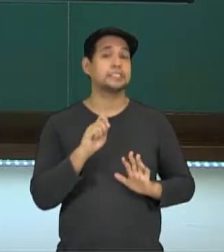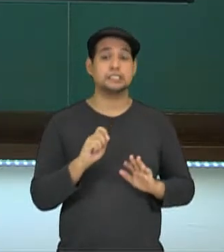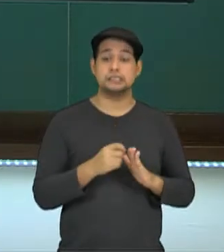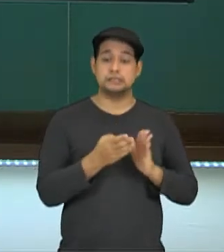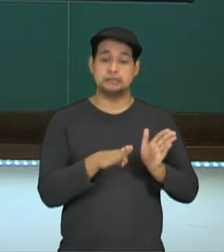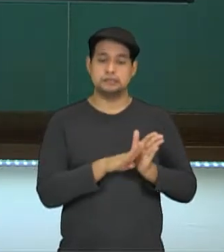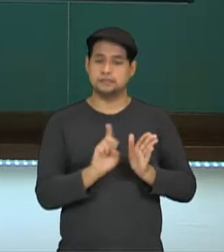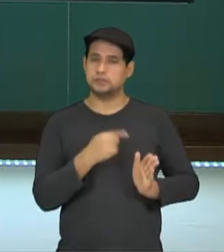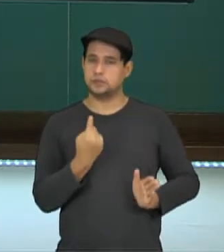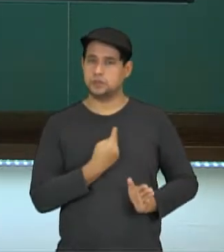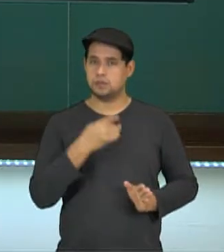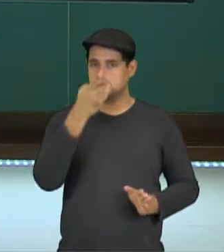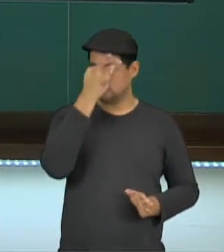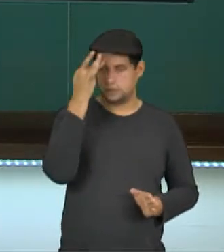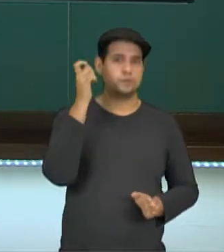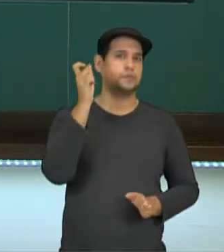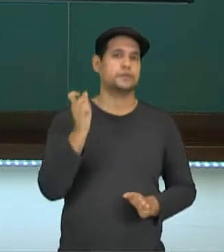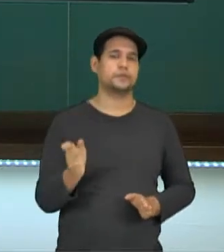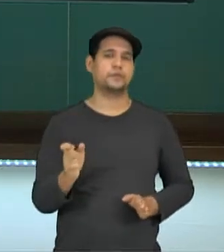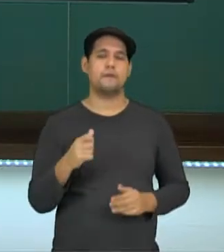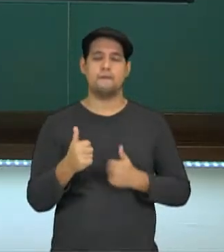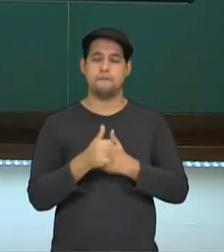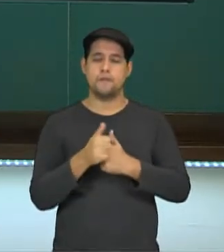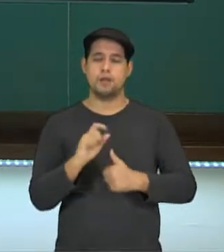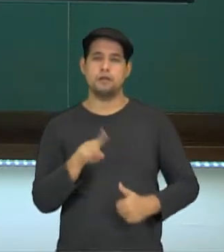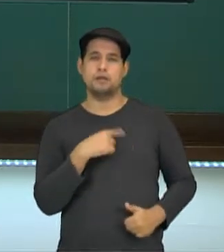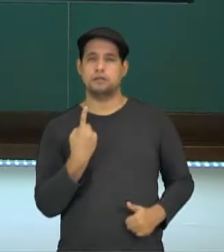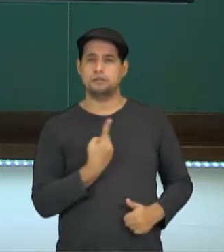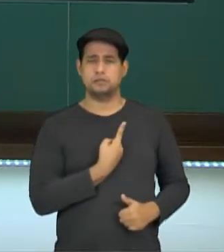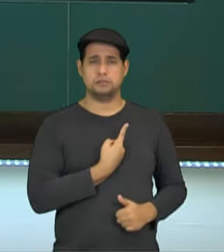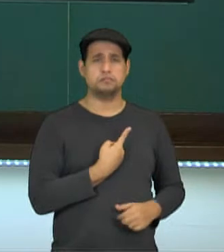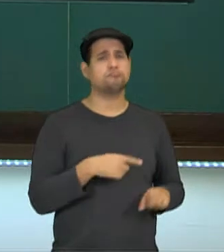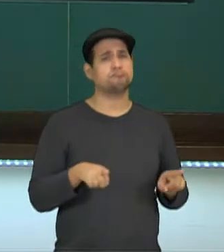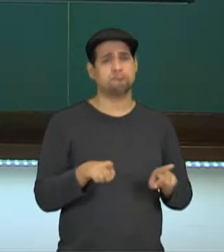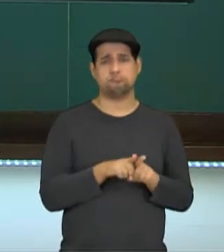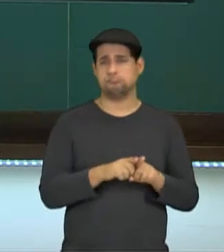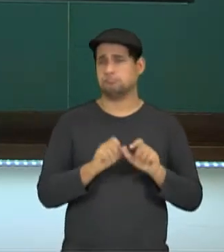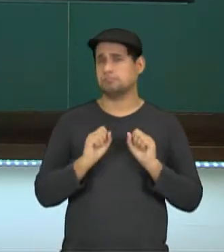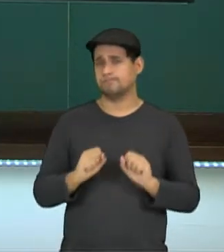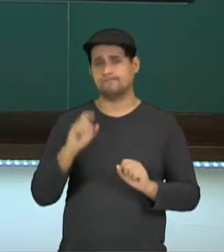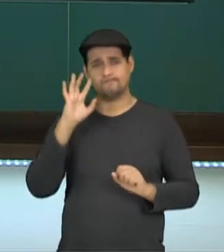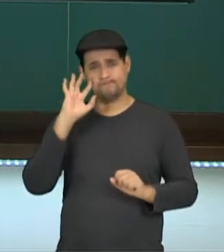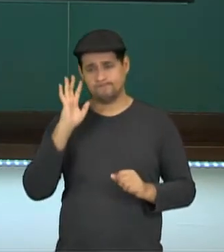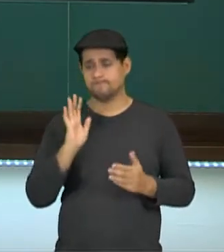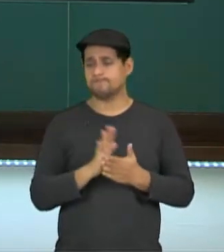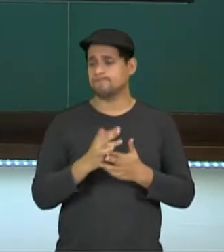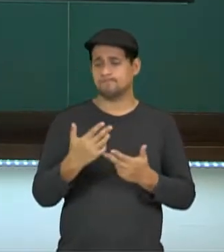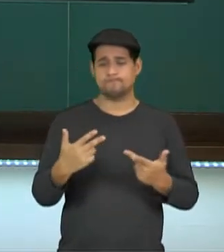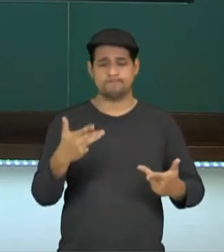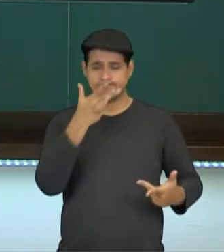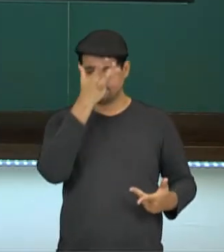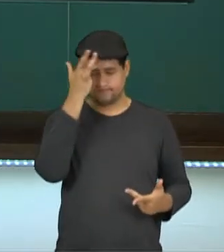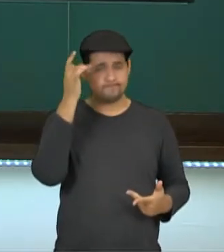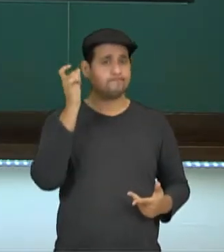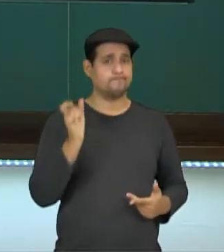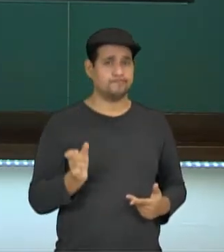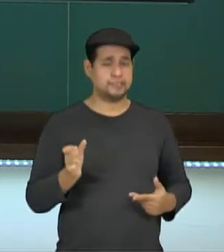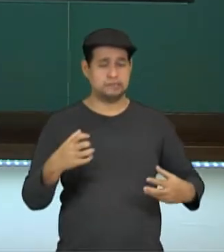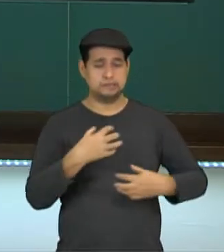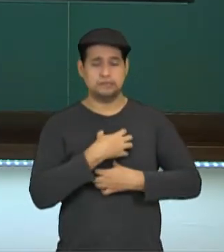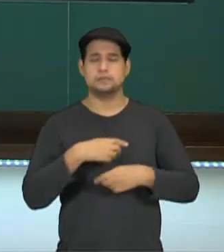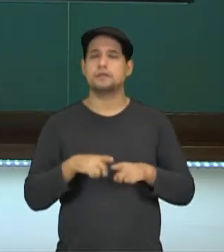nós, sobre as pessoas que estão à nossa volta e ela pode, inclusive, afetar outras pessoas. Daí a importância da gente